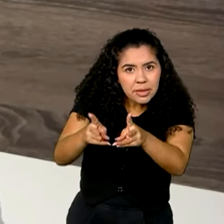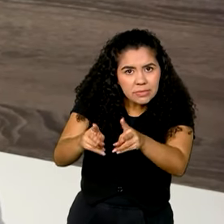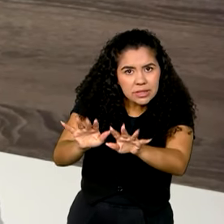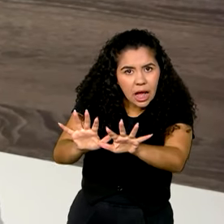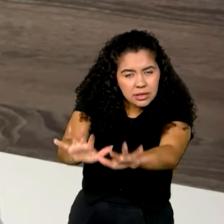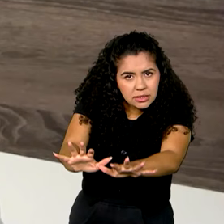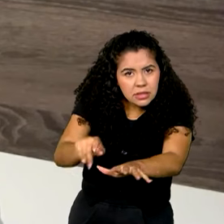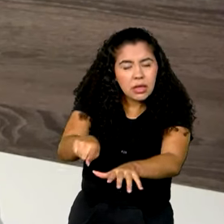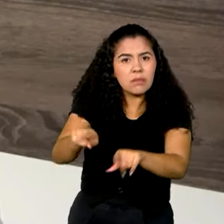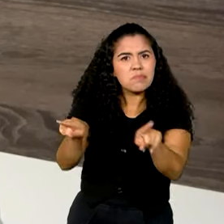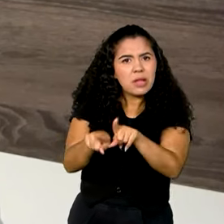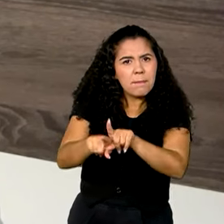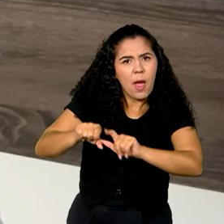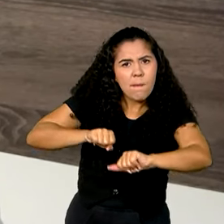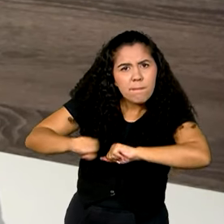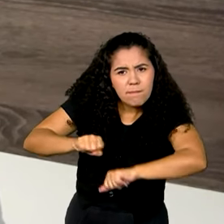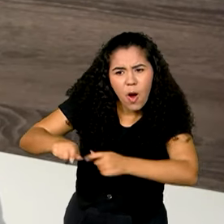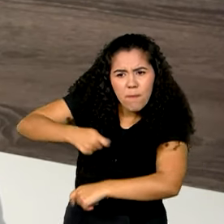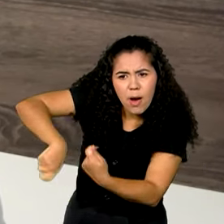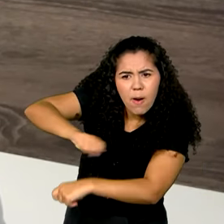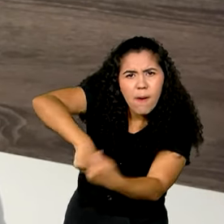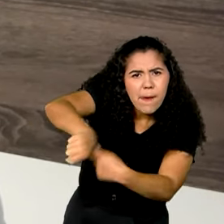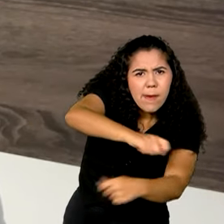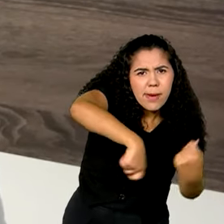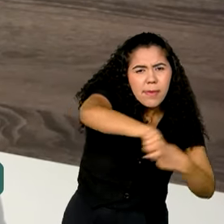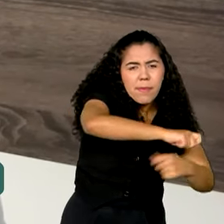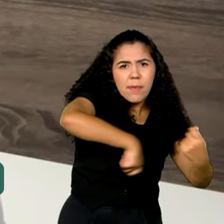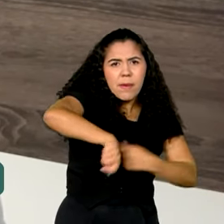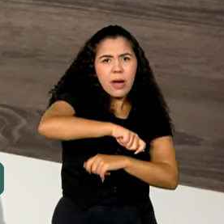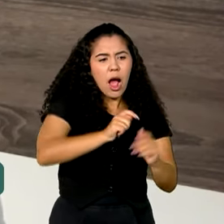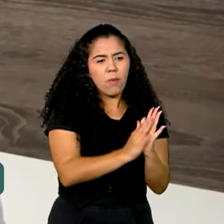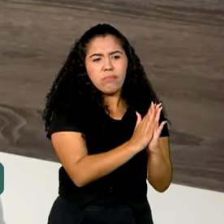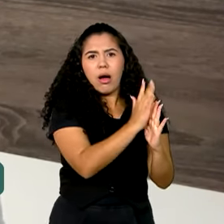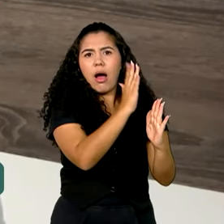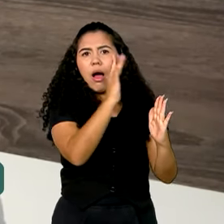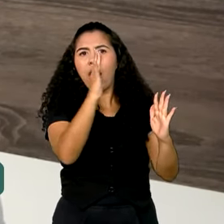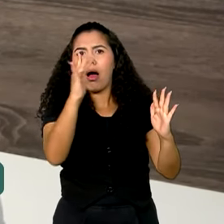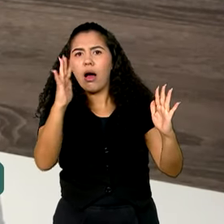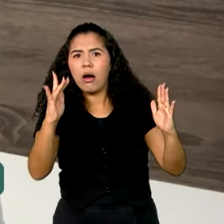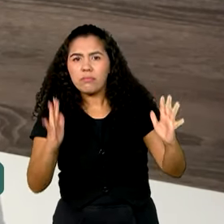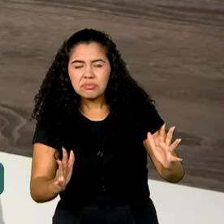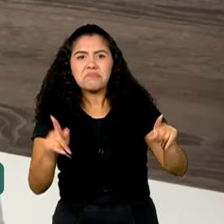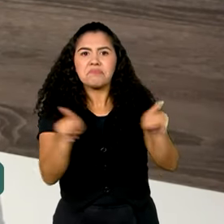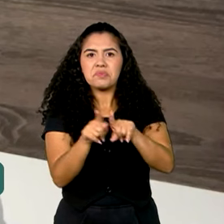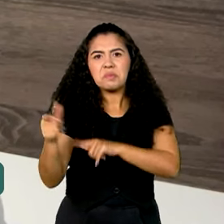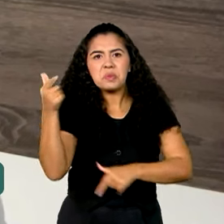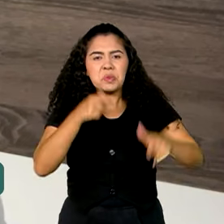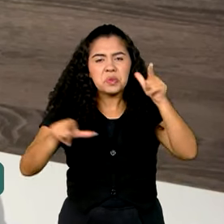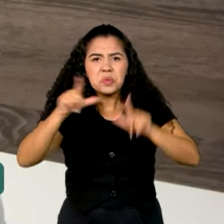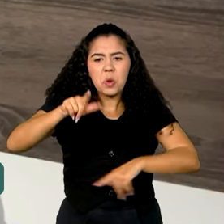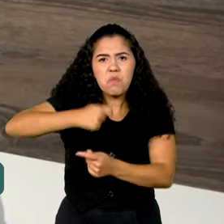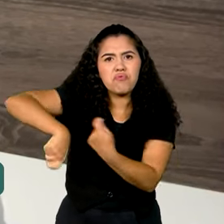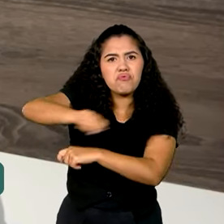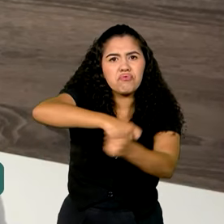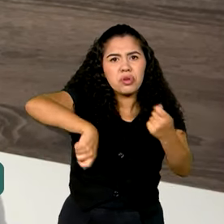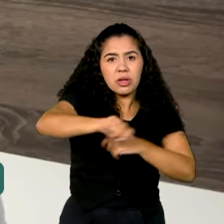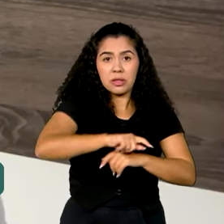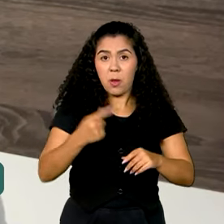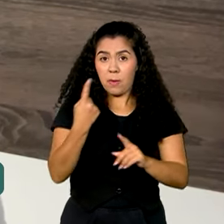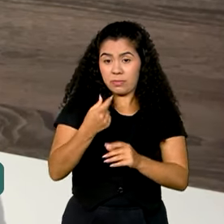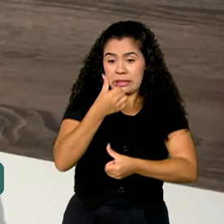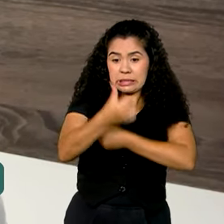movimento de expansão na produção ao longo do ano e intensificando o ritmo de crescimento frente ao fechamento do primeiro semestre